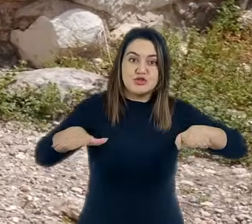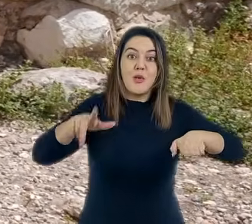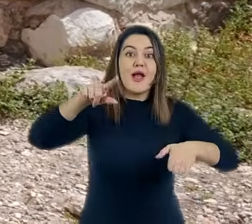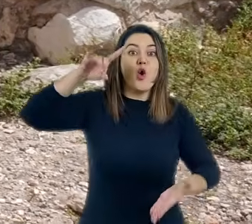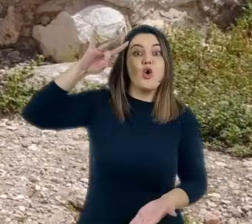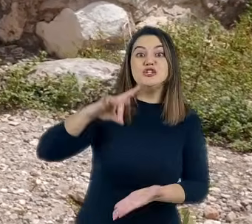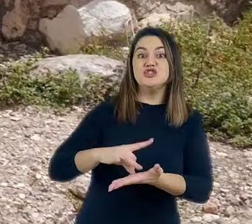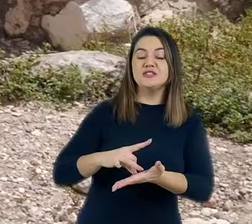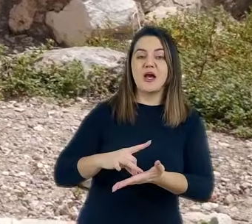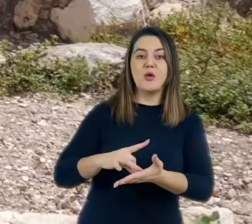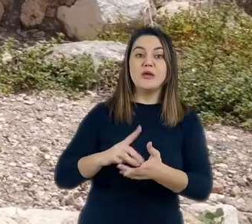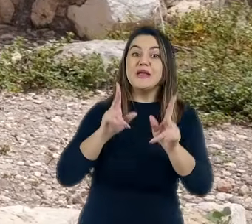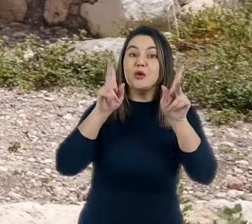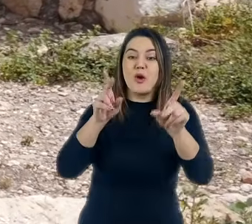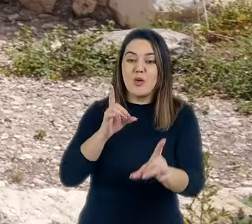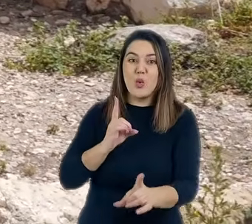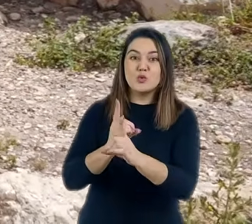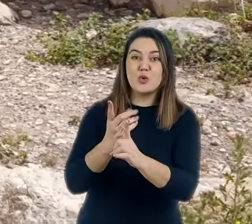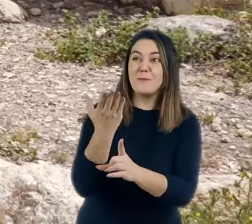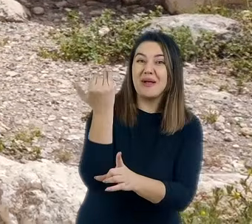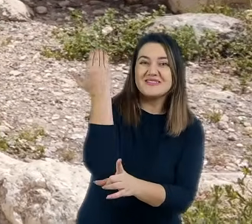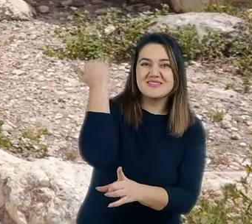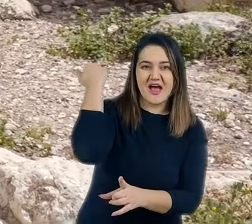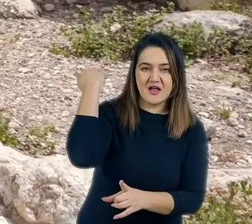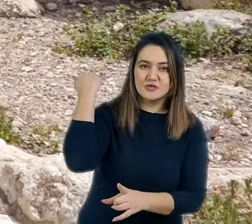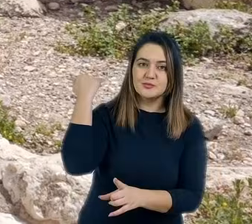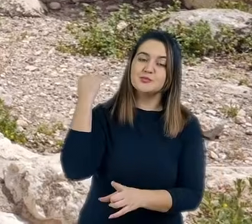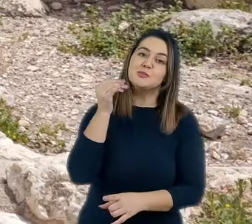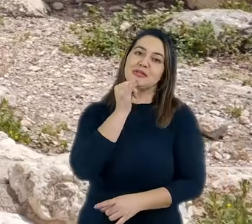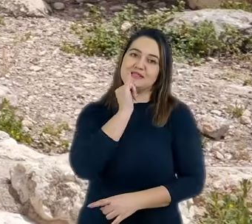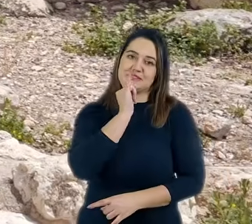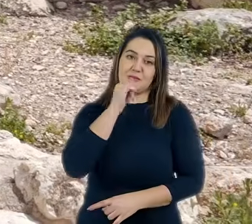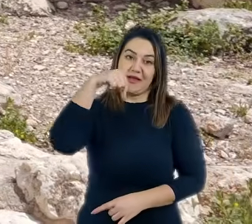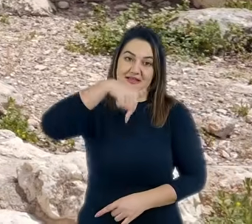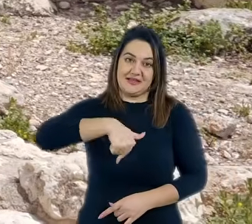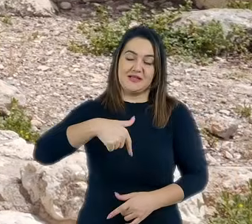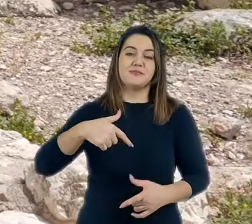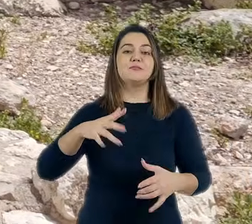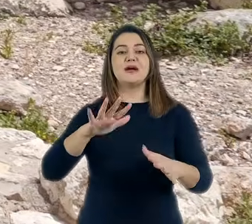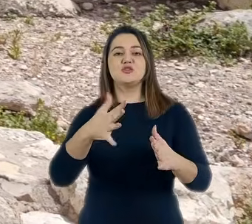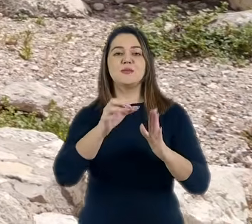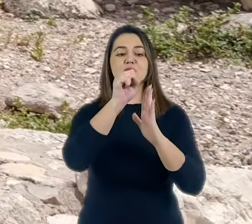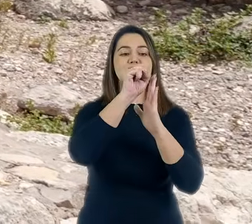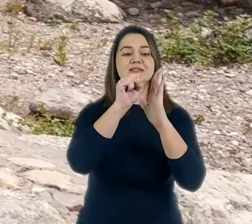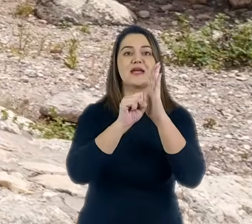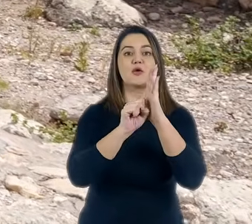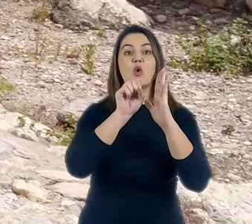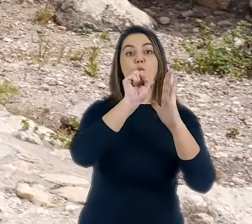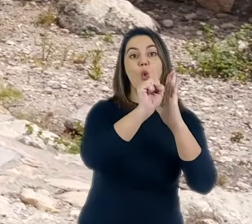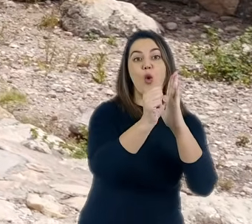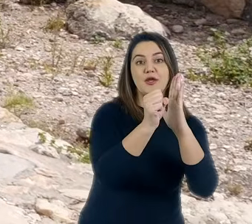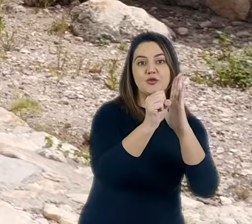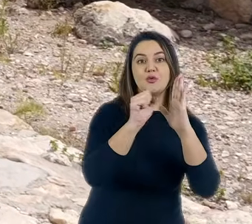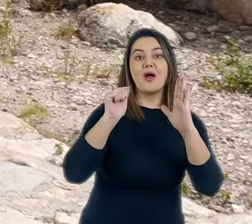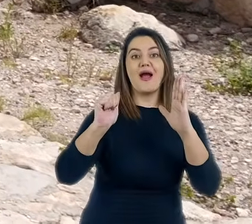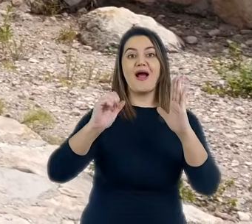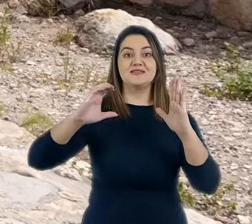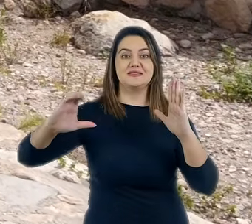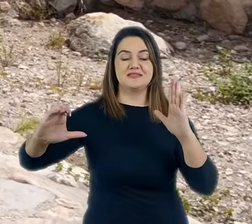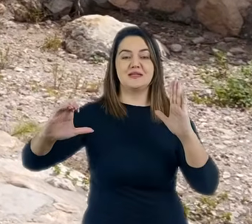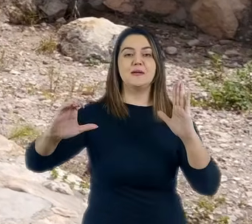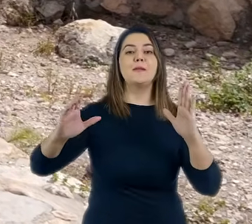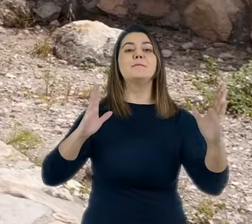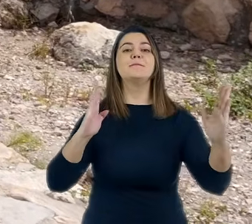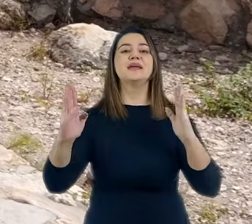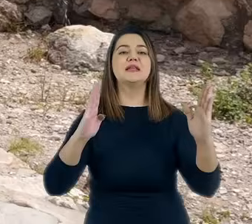maneira como foi deixado desde os tempos antigos. Aliás, este lugar onde eu estou aqui agora data do 8º século